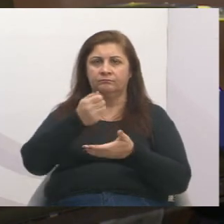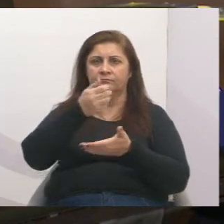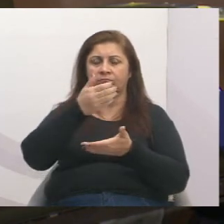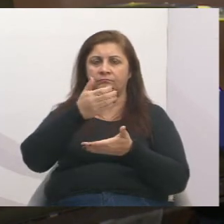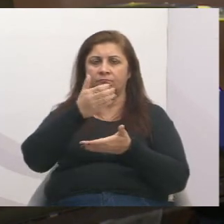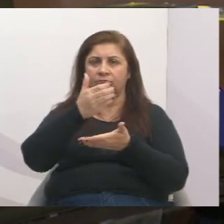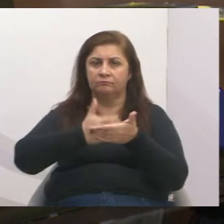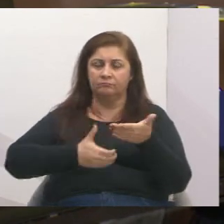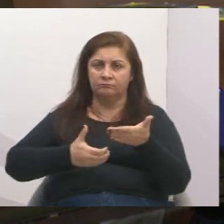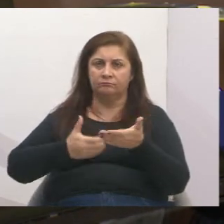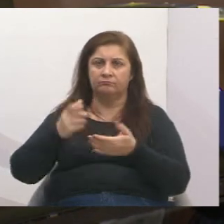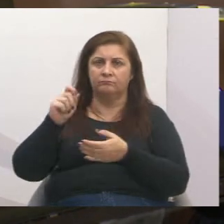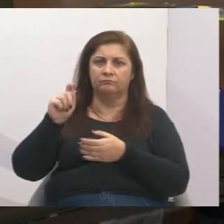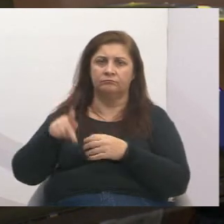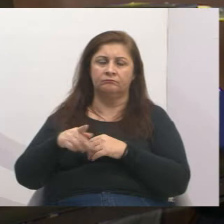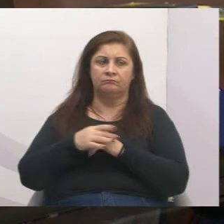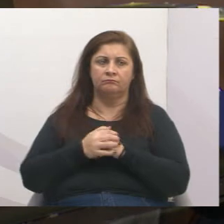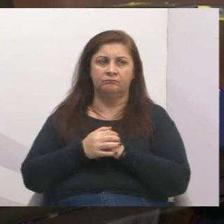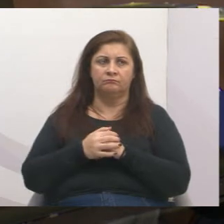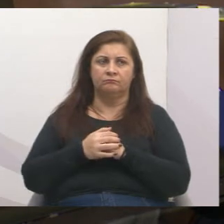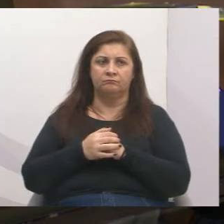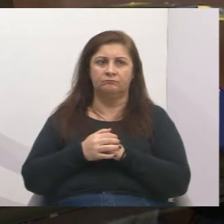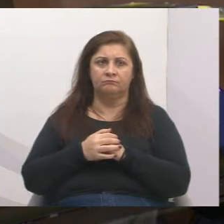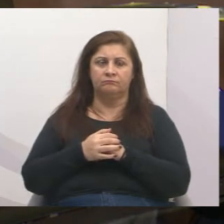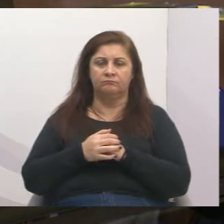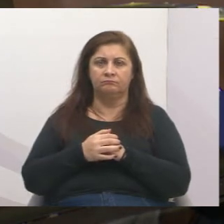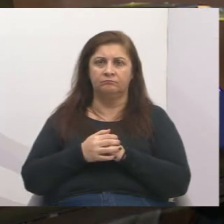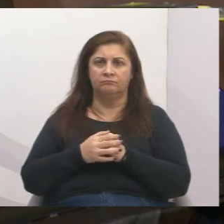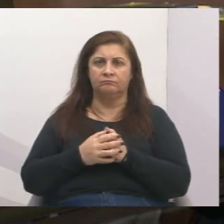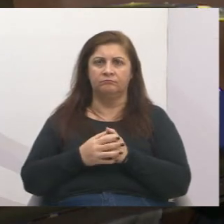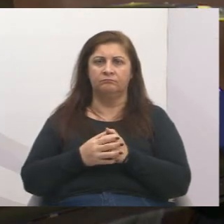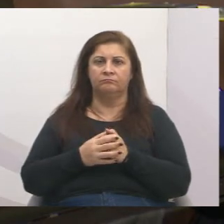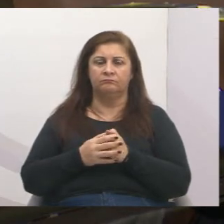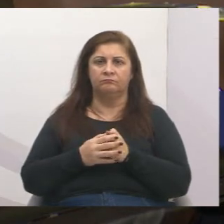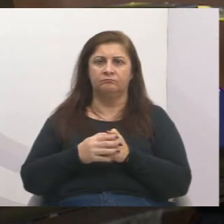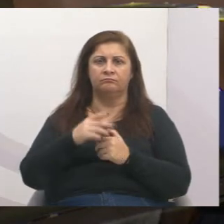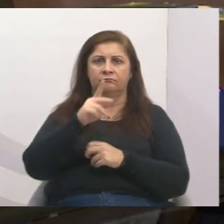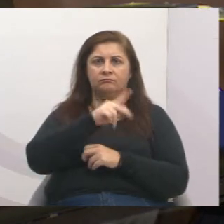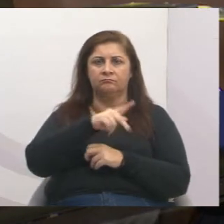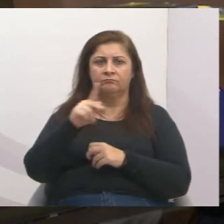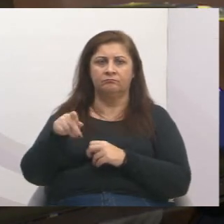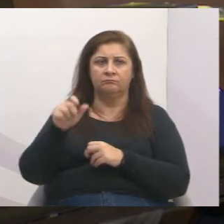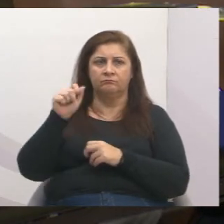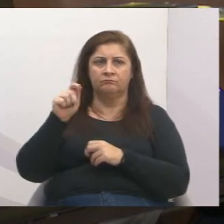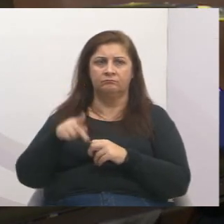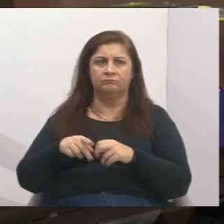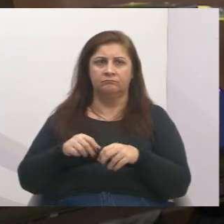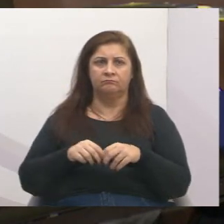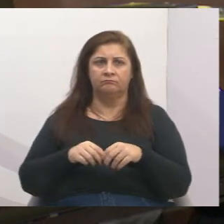aposentado, mexer em aposentadoria de professor.